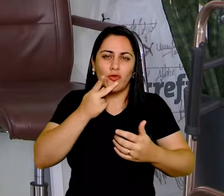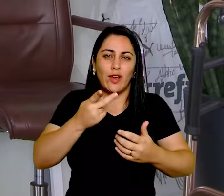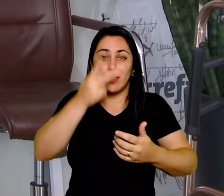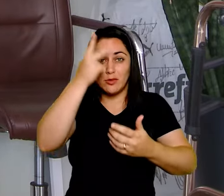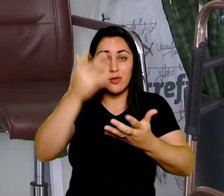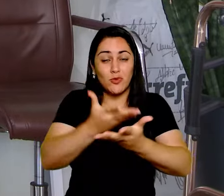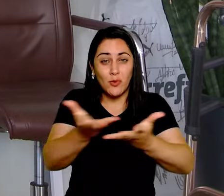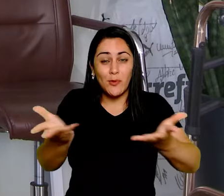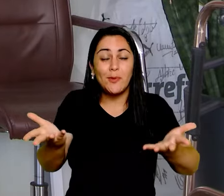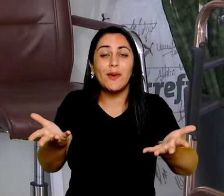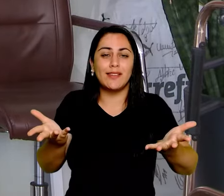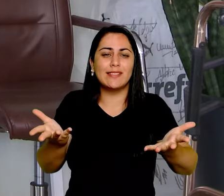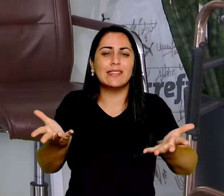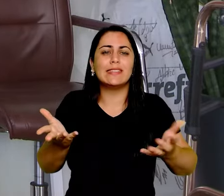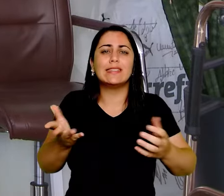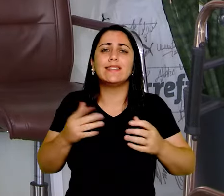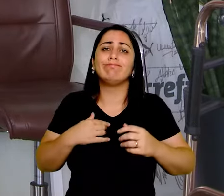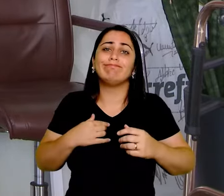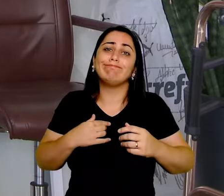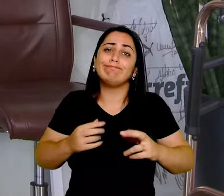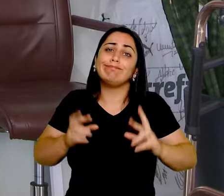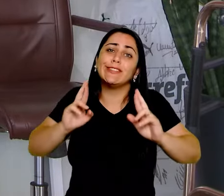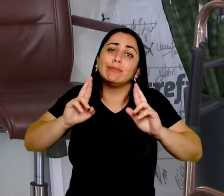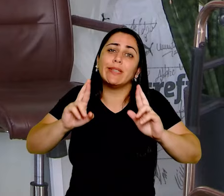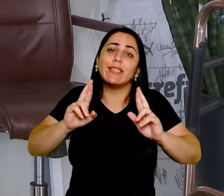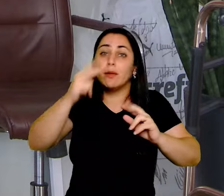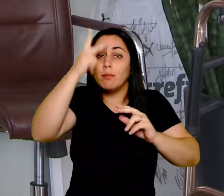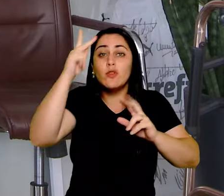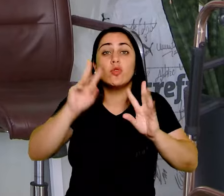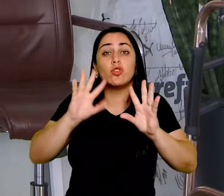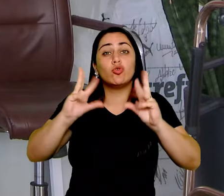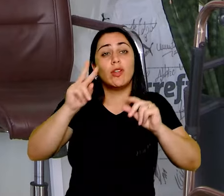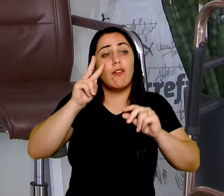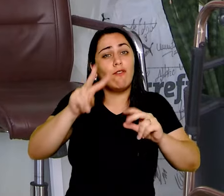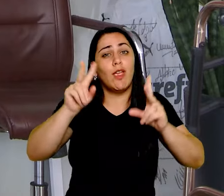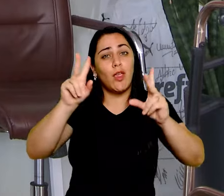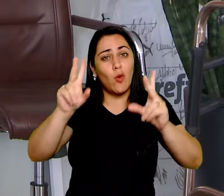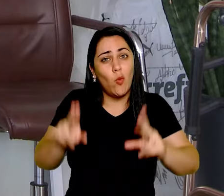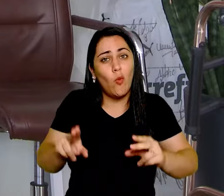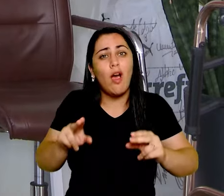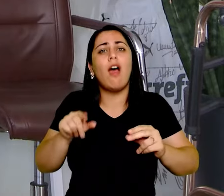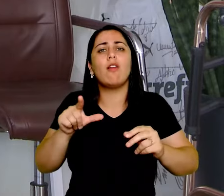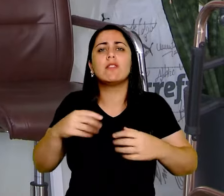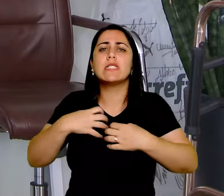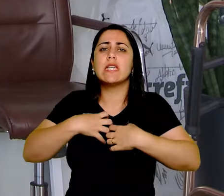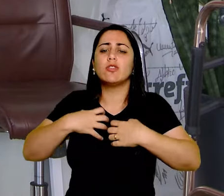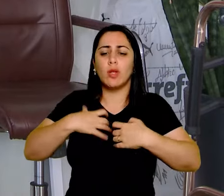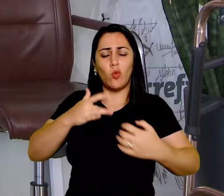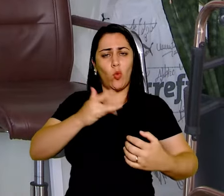essa mensagem para as pessoas. Quem dera que todos pudessem ter esse olhar, que enxerga as